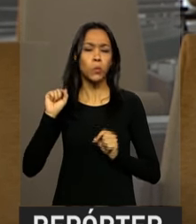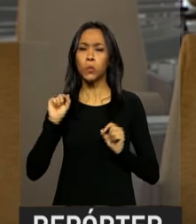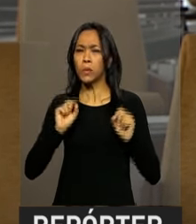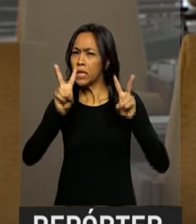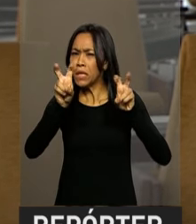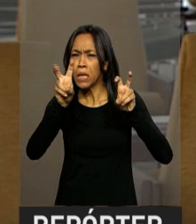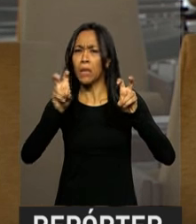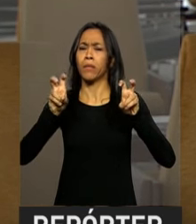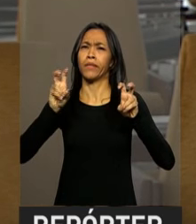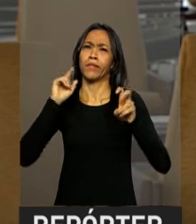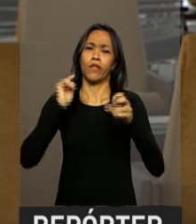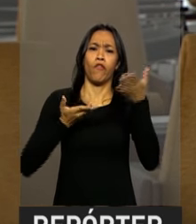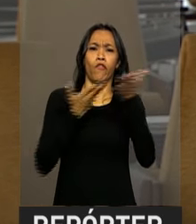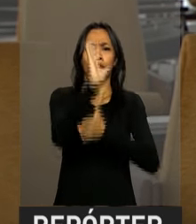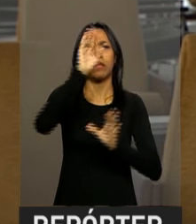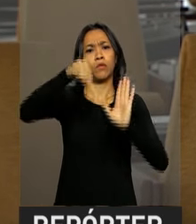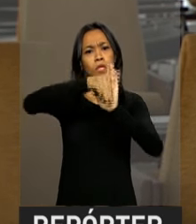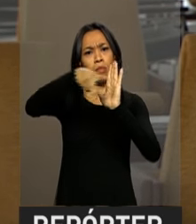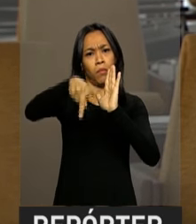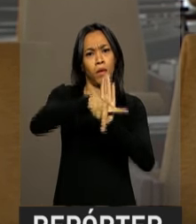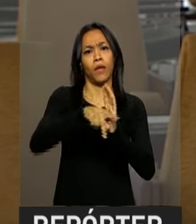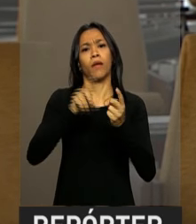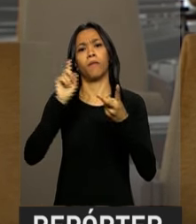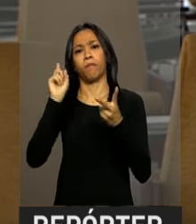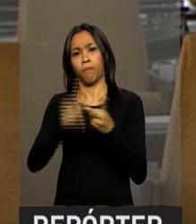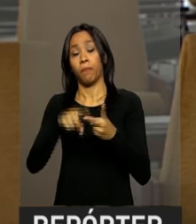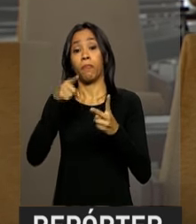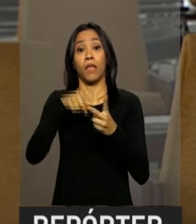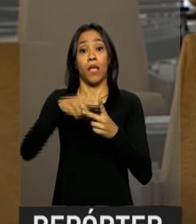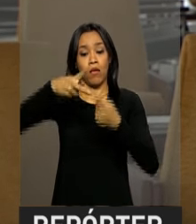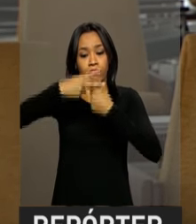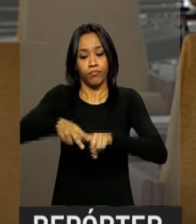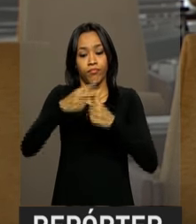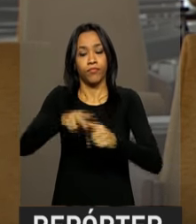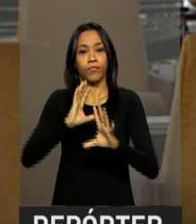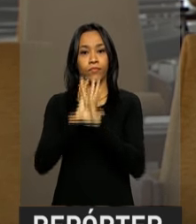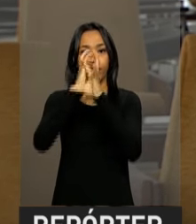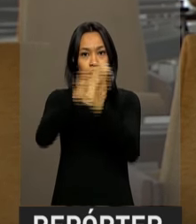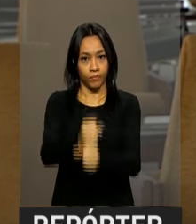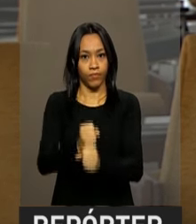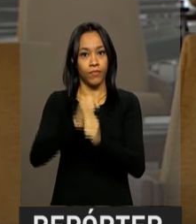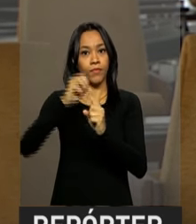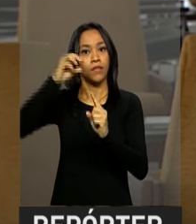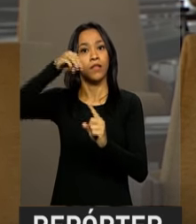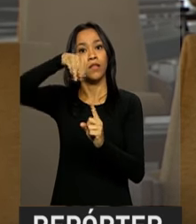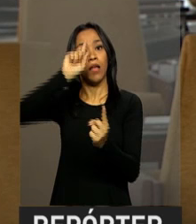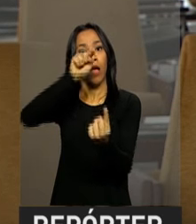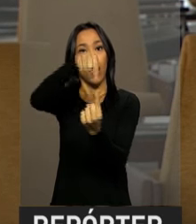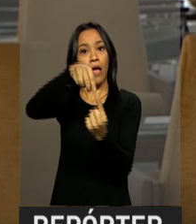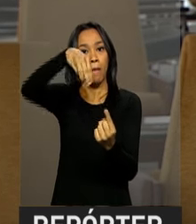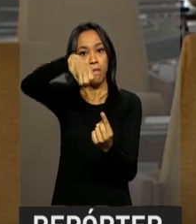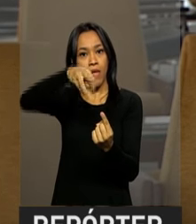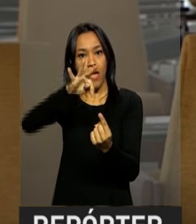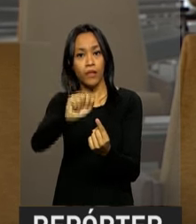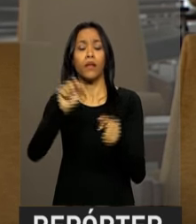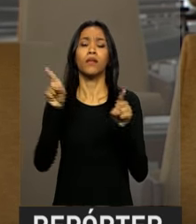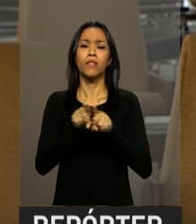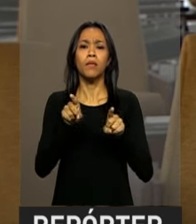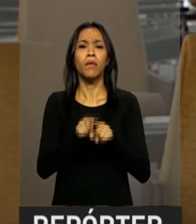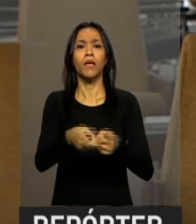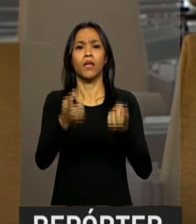votação de medidas Provisórias a revisão da Meta fiscal e também a disposição de o presidente governar com o